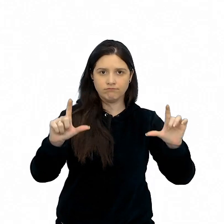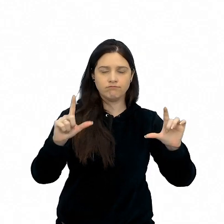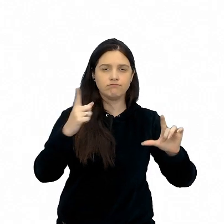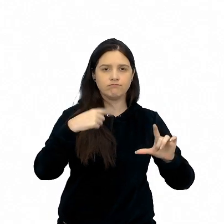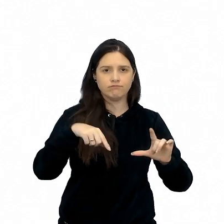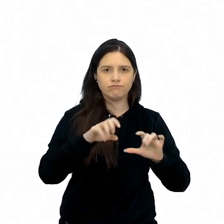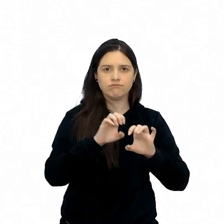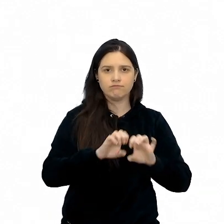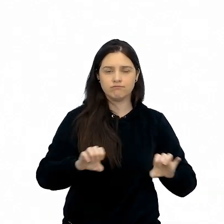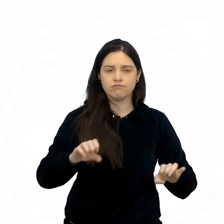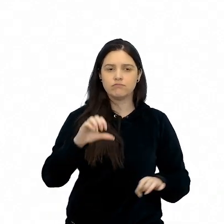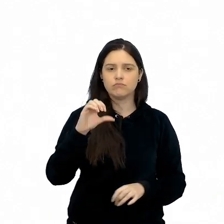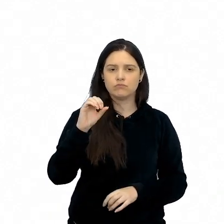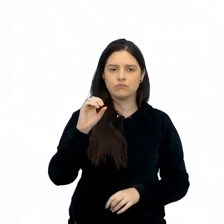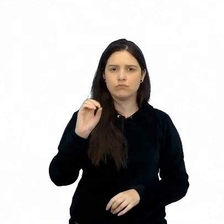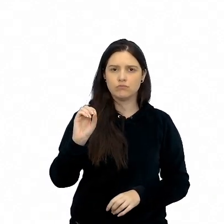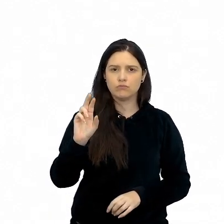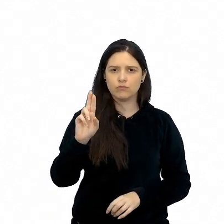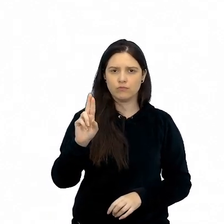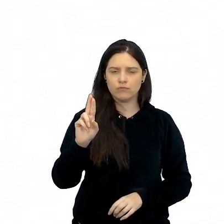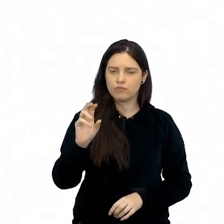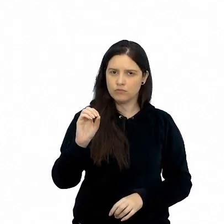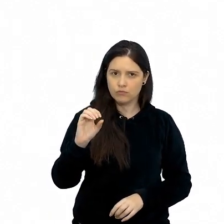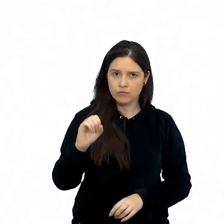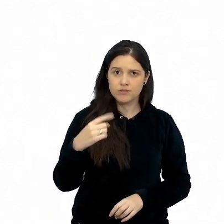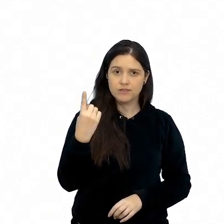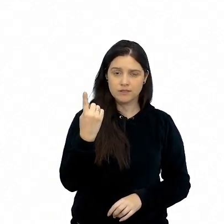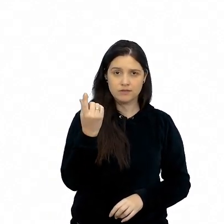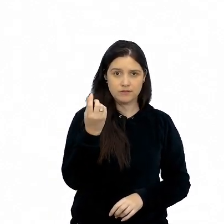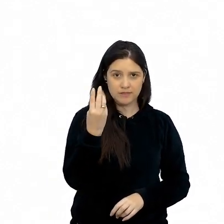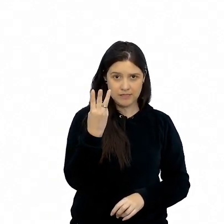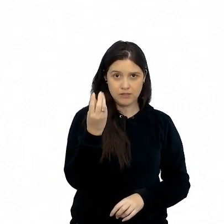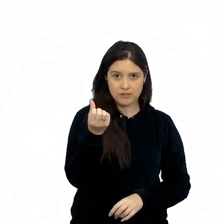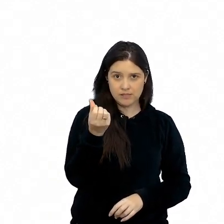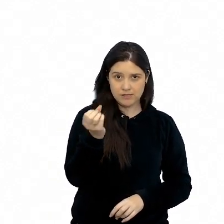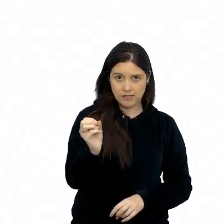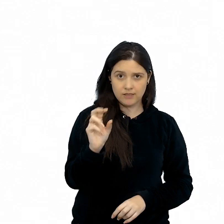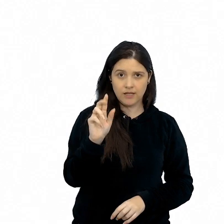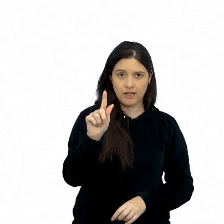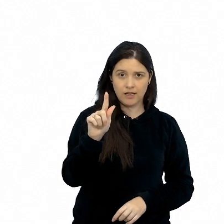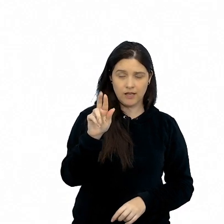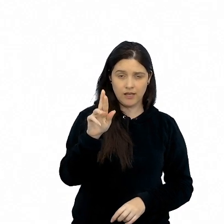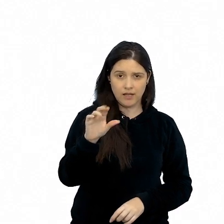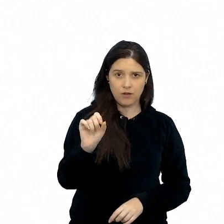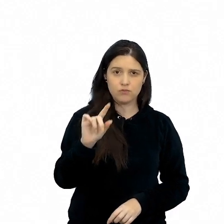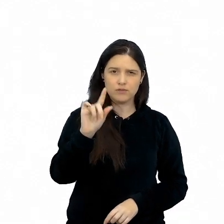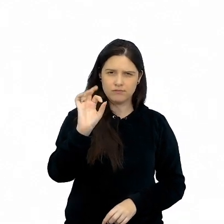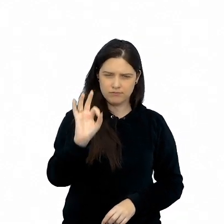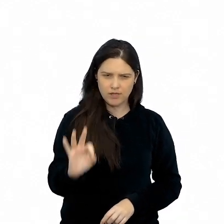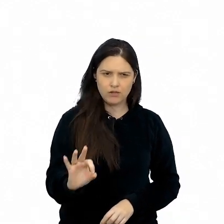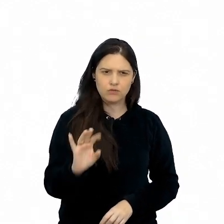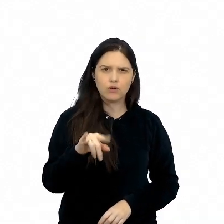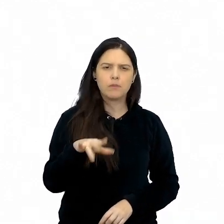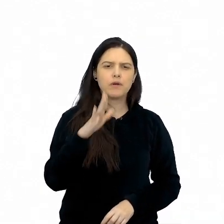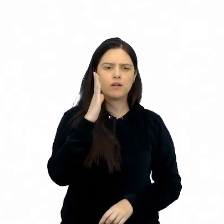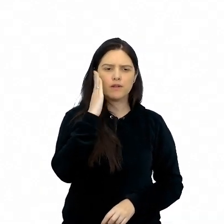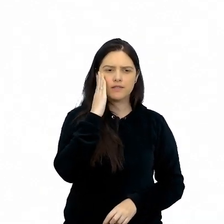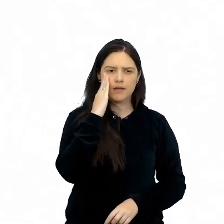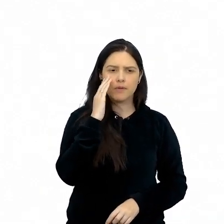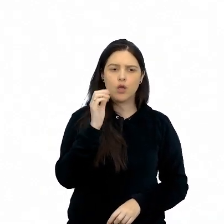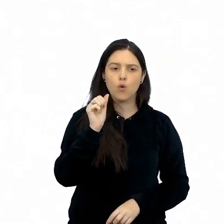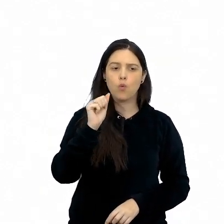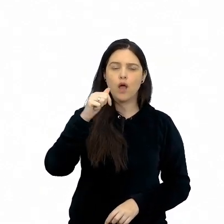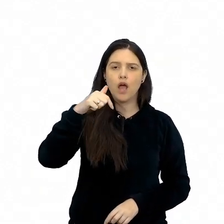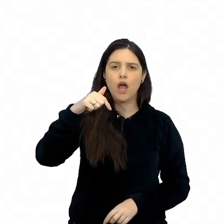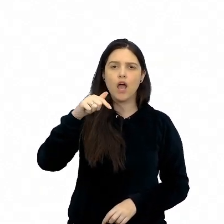dar 180 graus, que a de cima deu 360, a de baixo dá 180, por ser um triângulo, tudo bem. Ele vai saber, então, que o ângulo A,